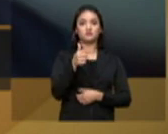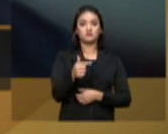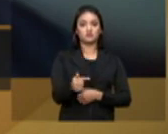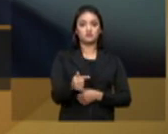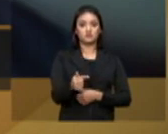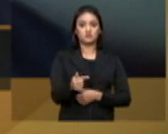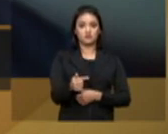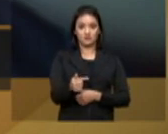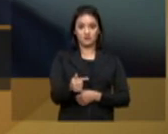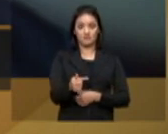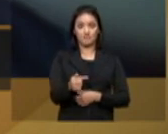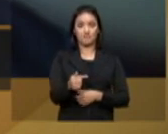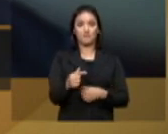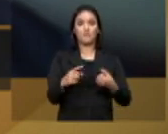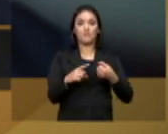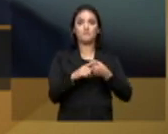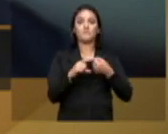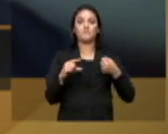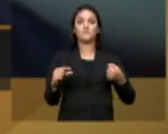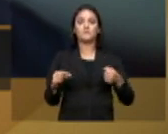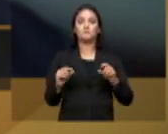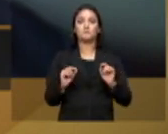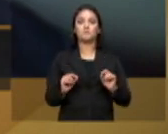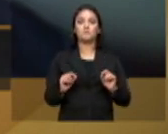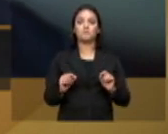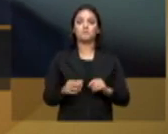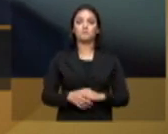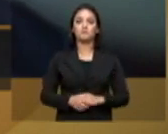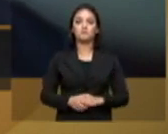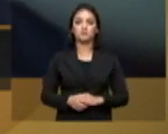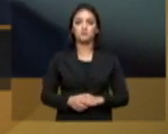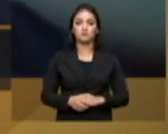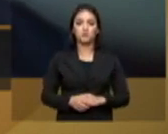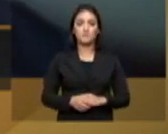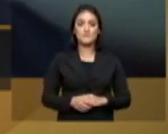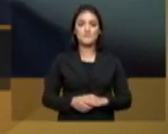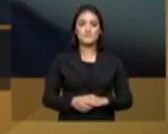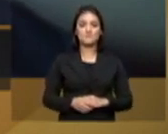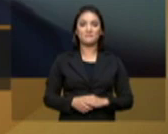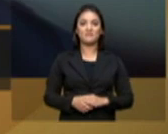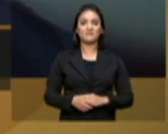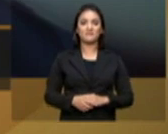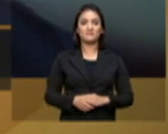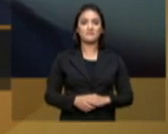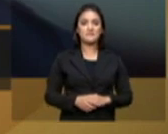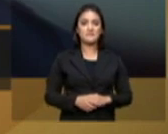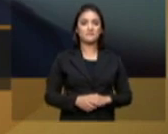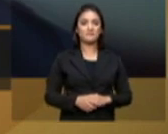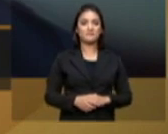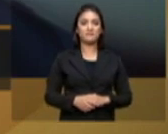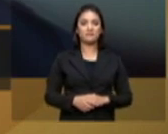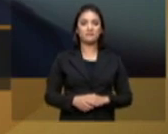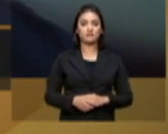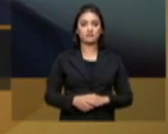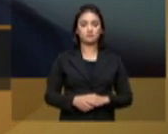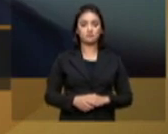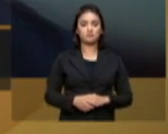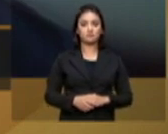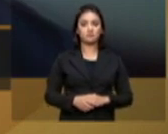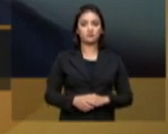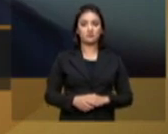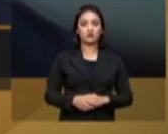5.277, o dispositivo é o seguinte: face ao exposto, julgo